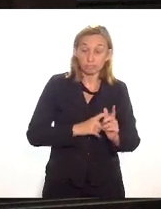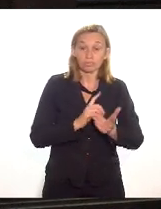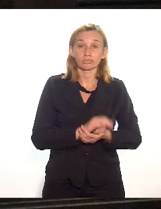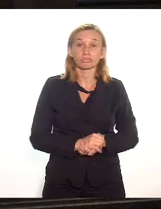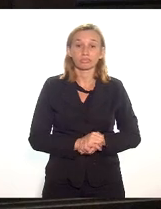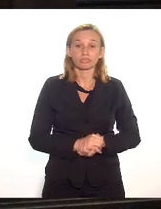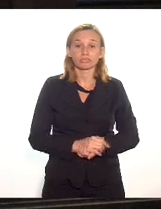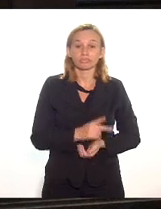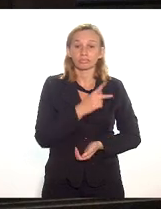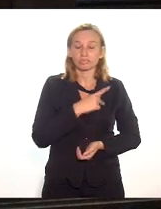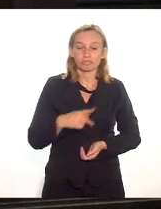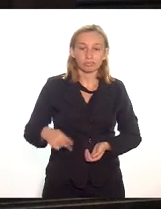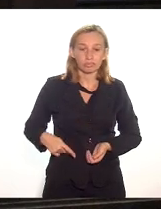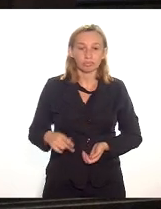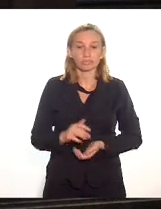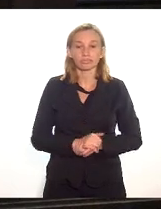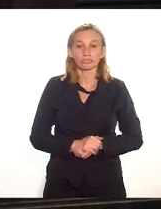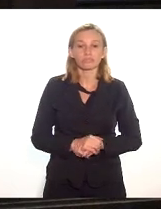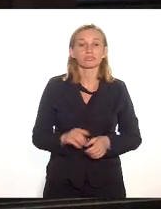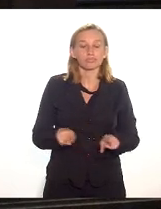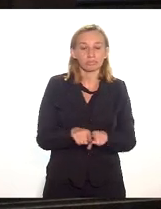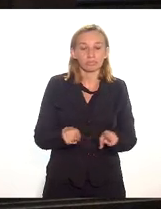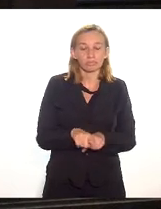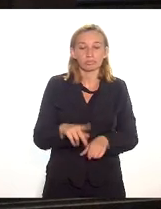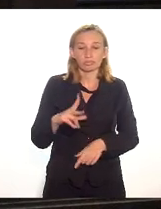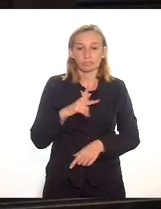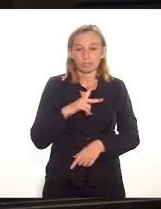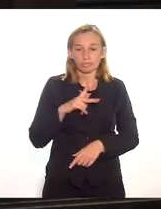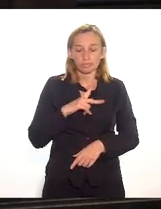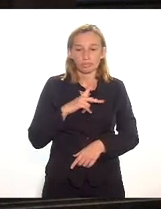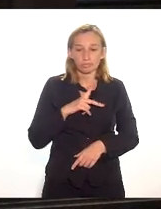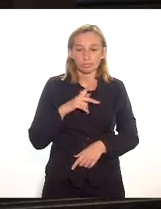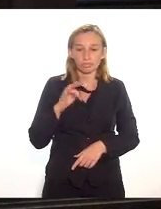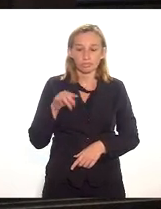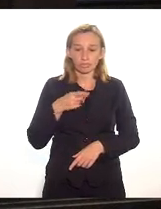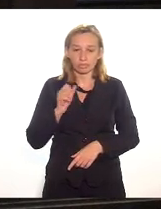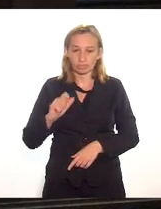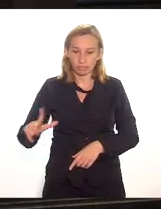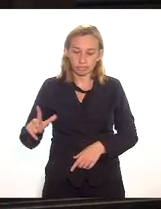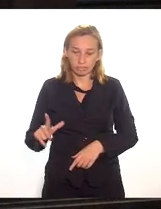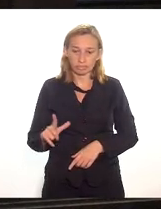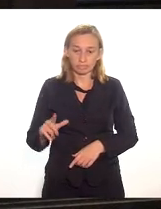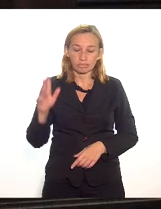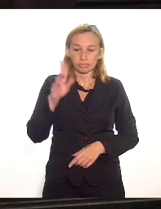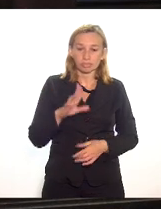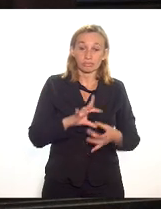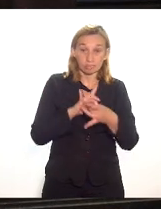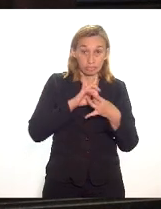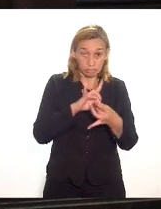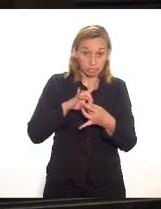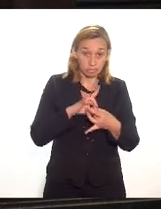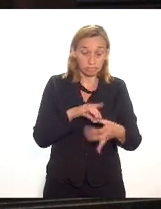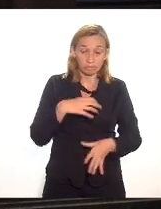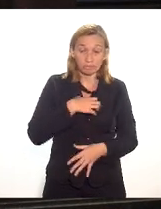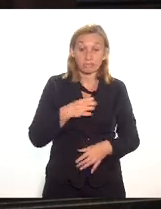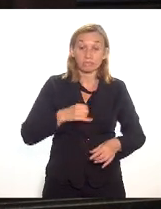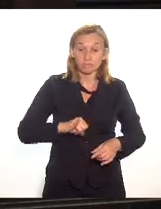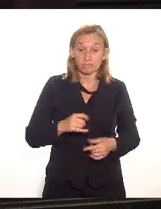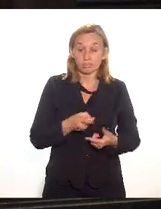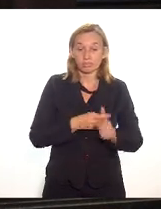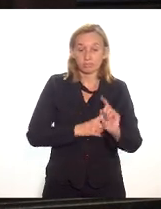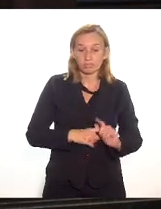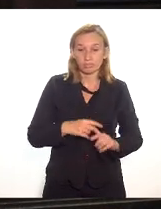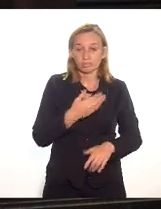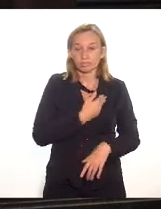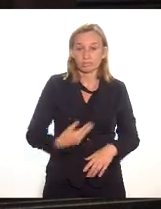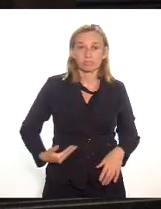do presidente Fux e depois que o próprio Tribunal de Contas da União tinha dado também um parecer nesse sentido, que se dependesse do governo